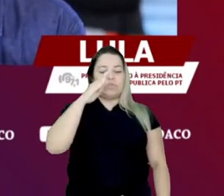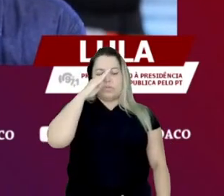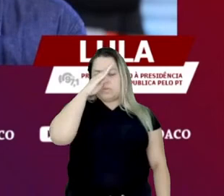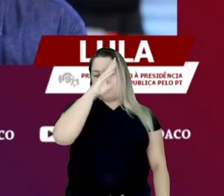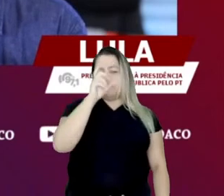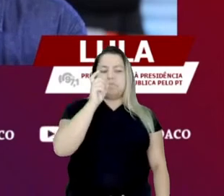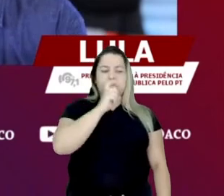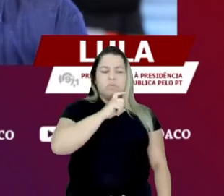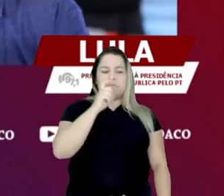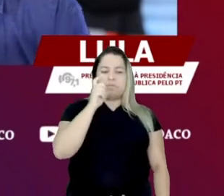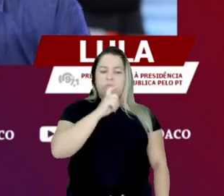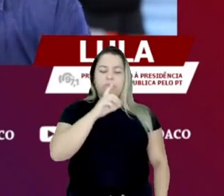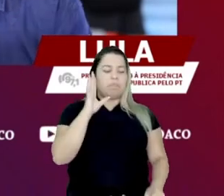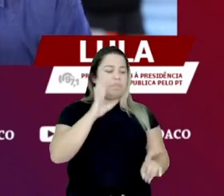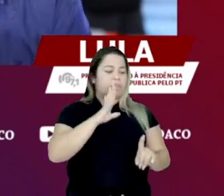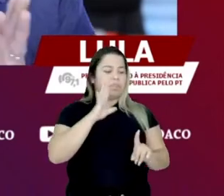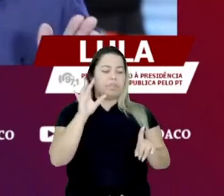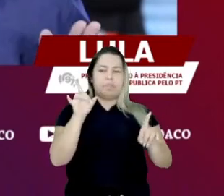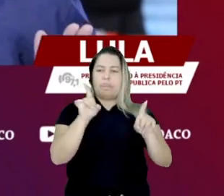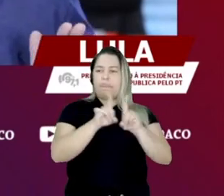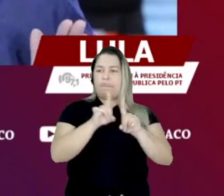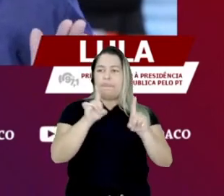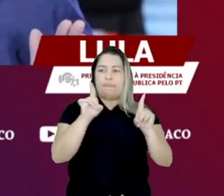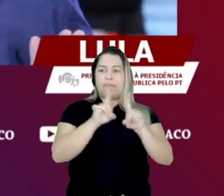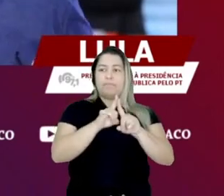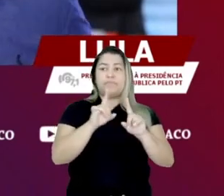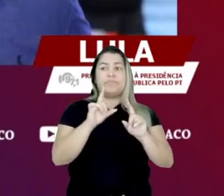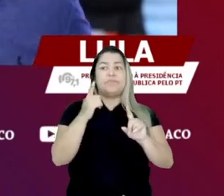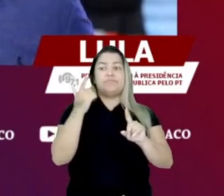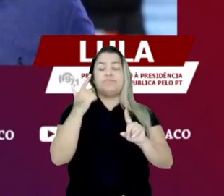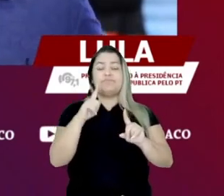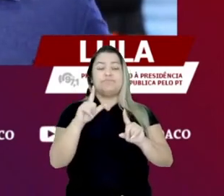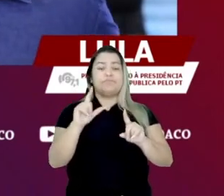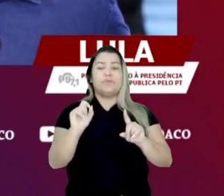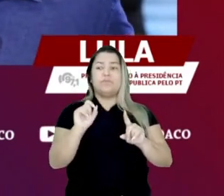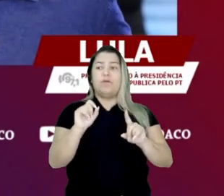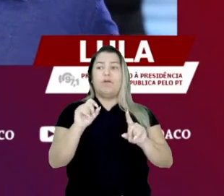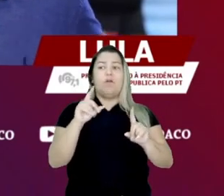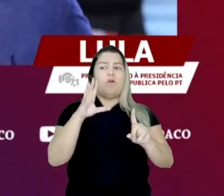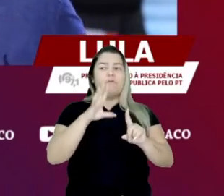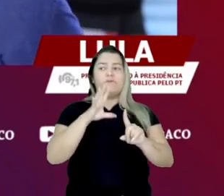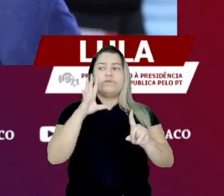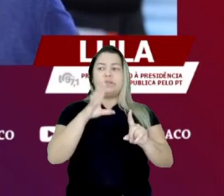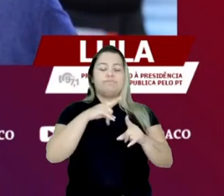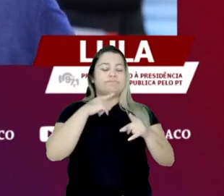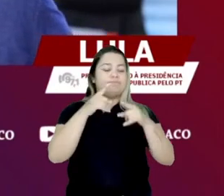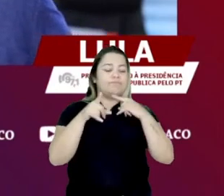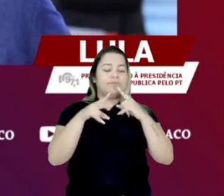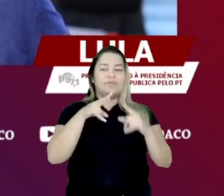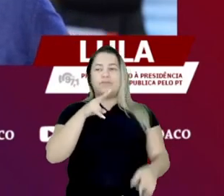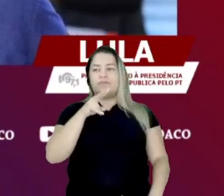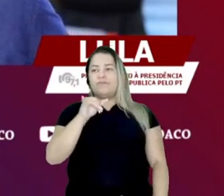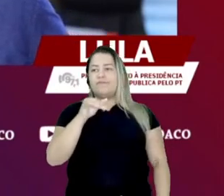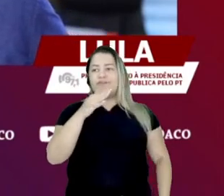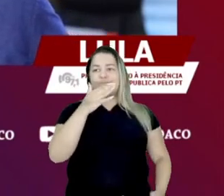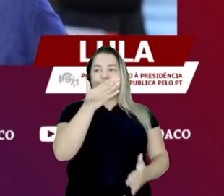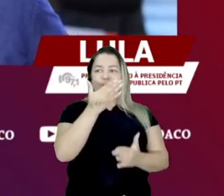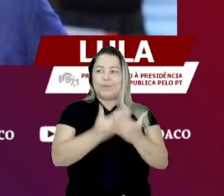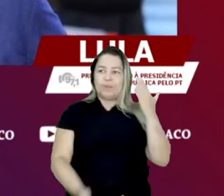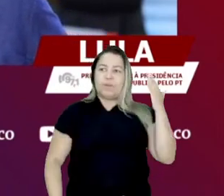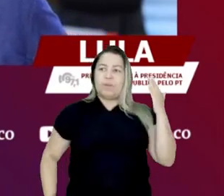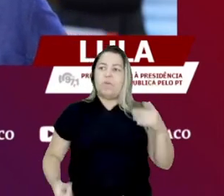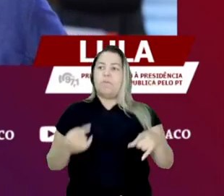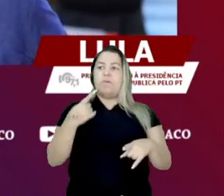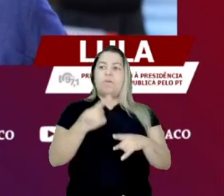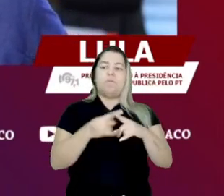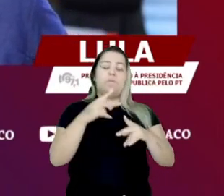quer tirar o Bolsonaro. É isso que vai acontecer nesse país. E já que a gente está tocando nesse assunto também na mídia aqui, a regulamentação da mídia, a gente